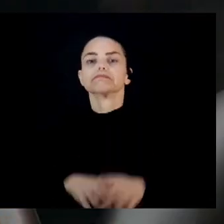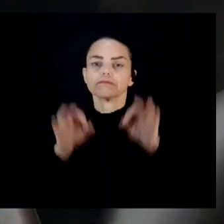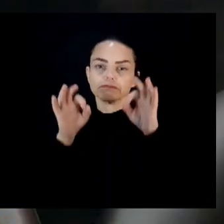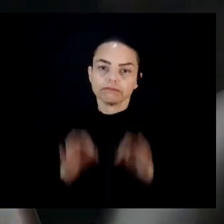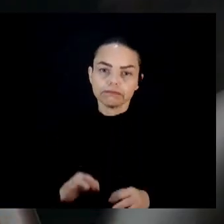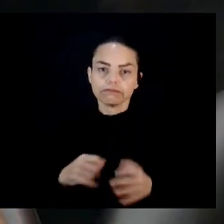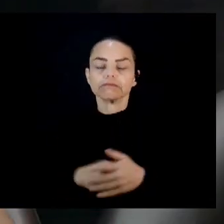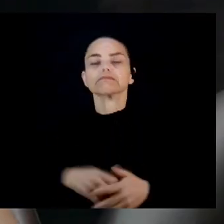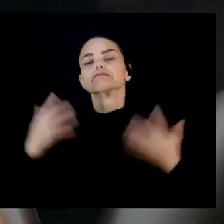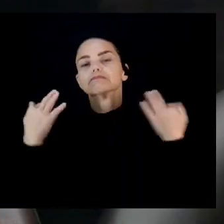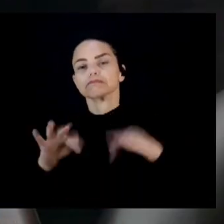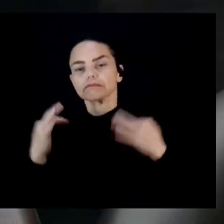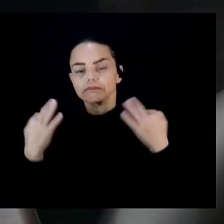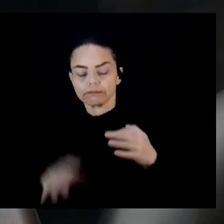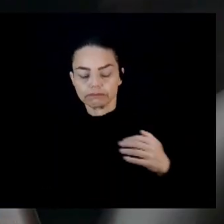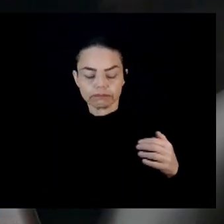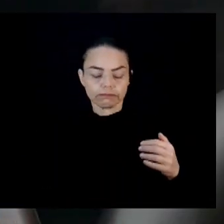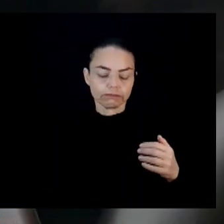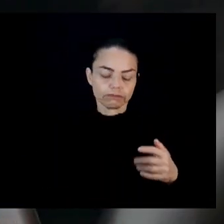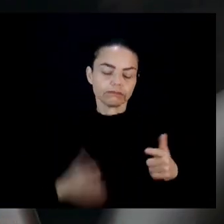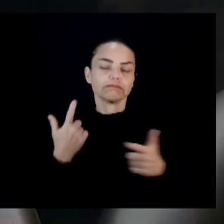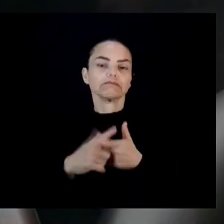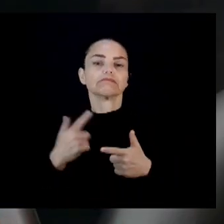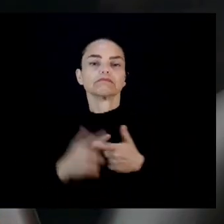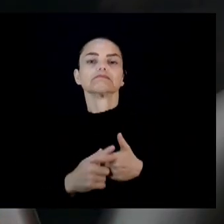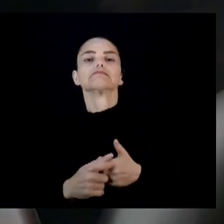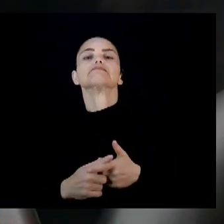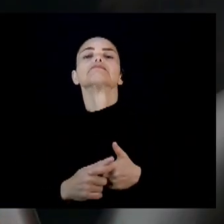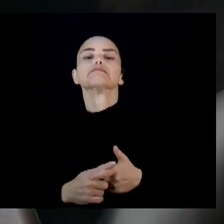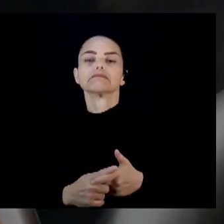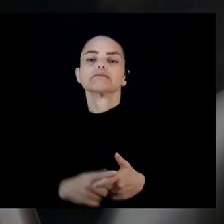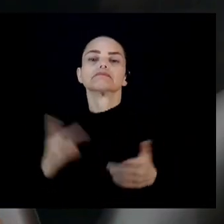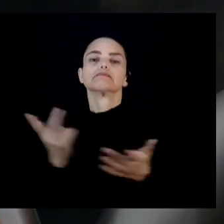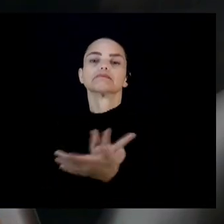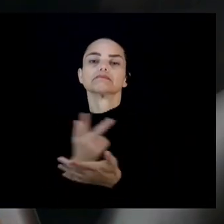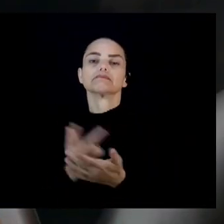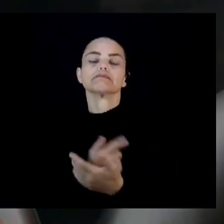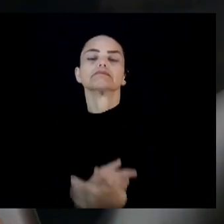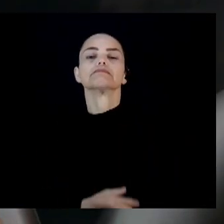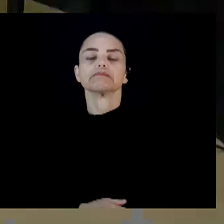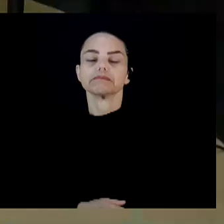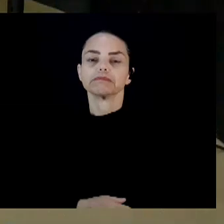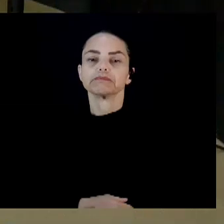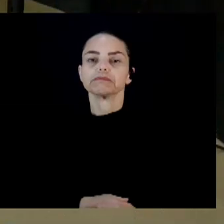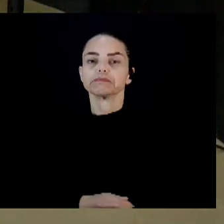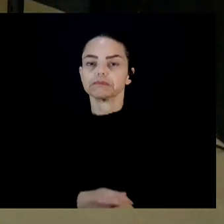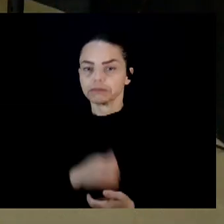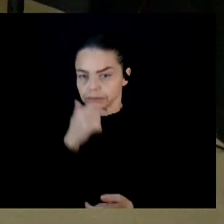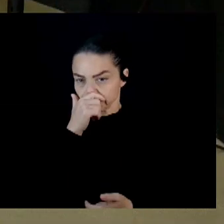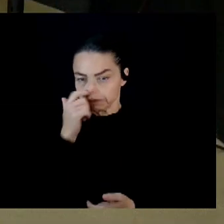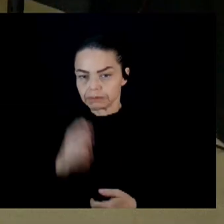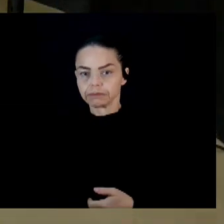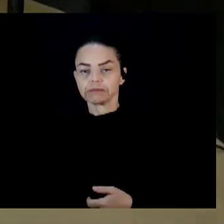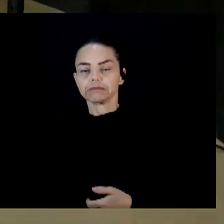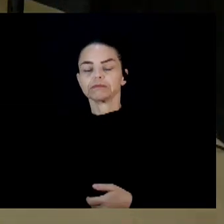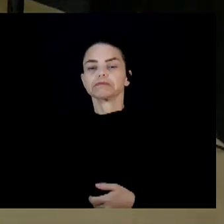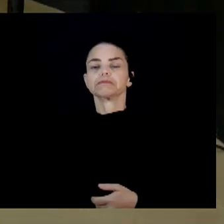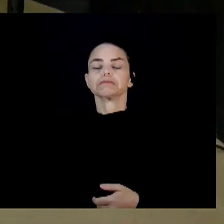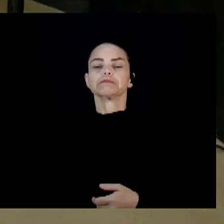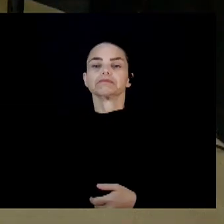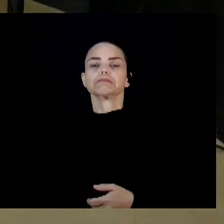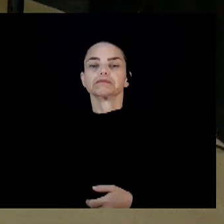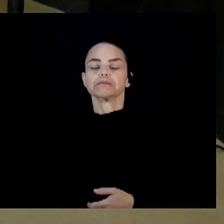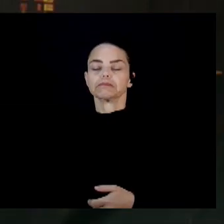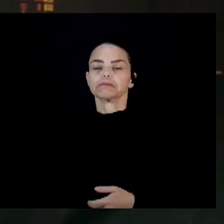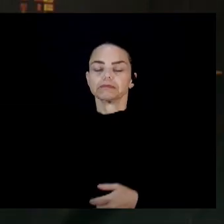que você citou, porque ela está fazendo o movimento de forma errada, equivocada. Inclusive, quando a gente faz algum tipo